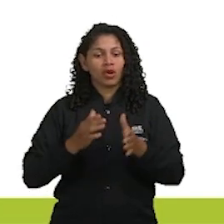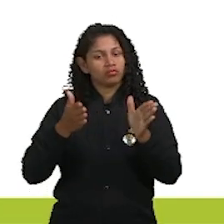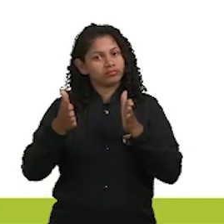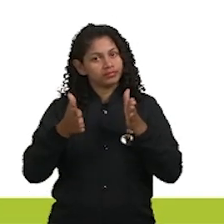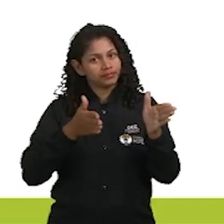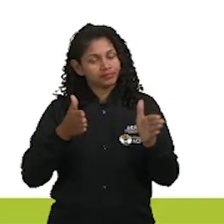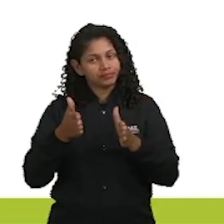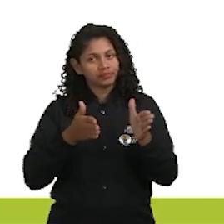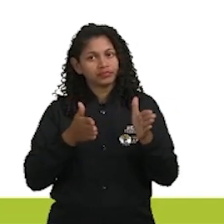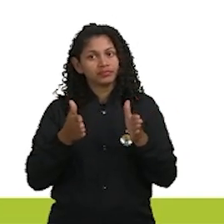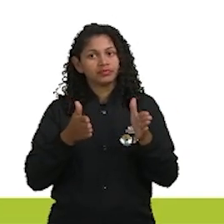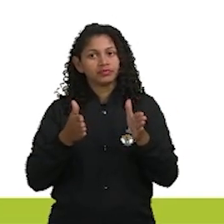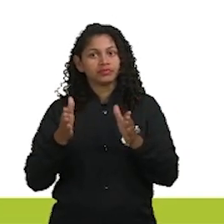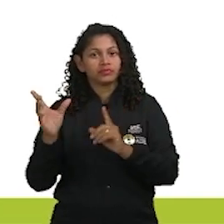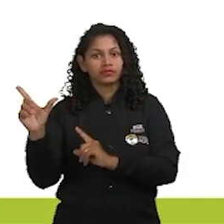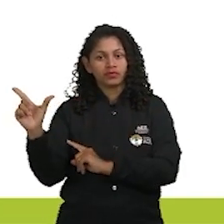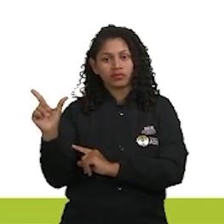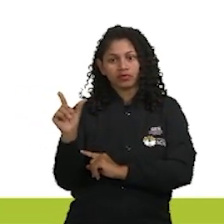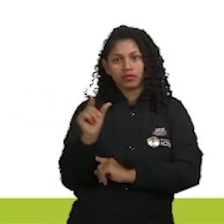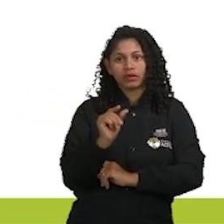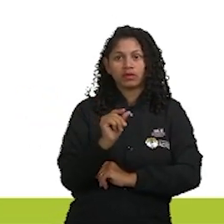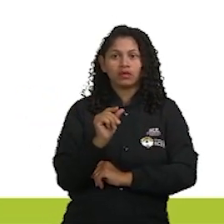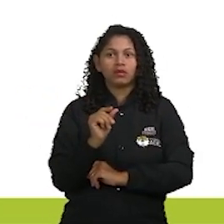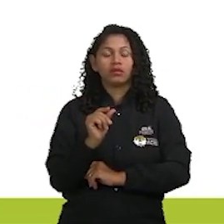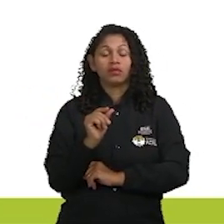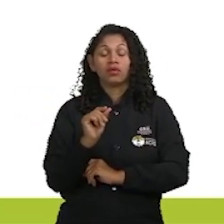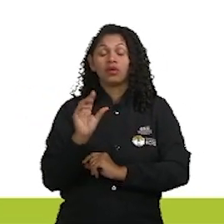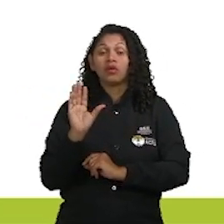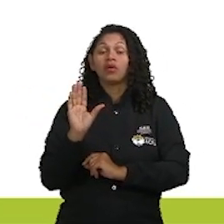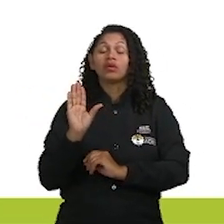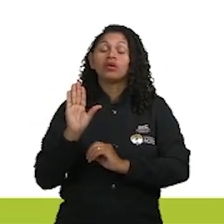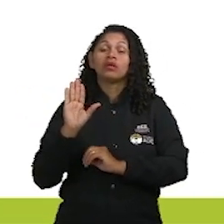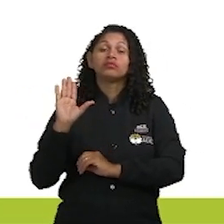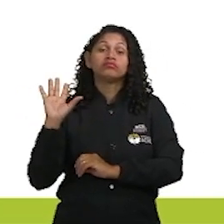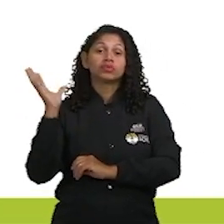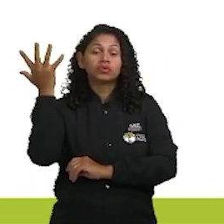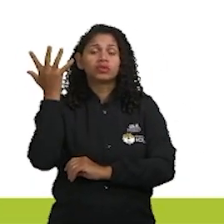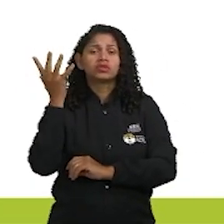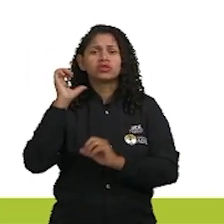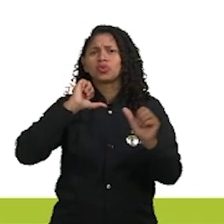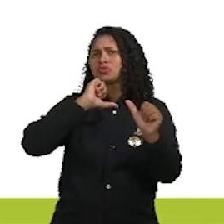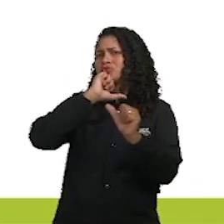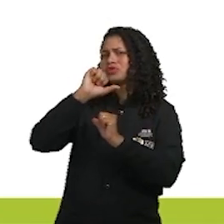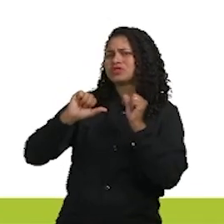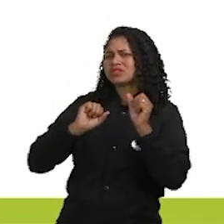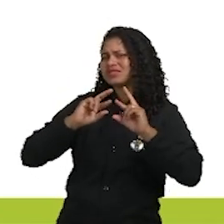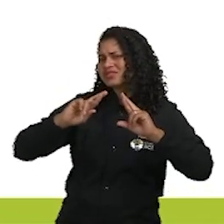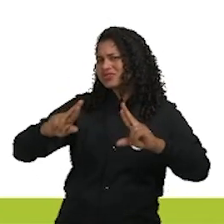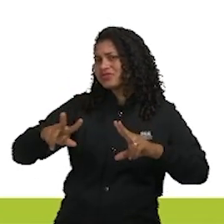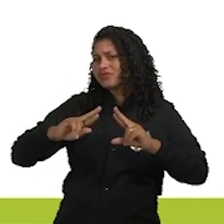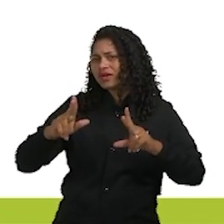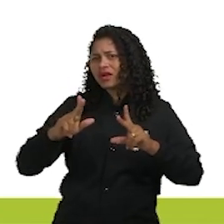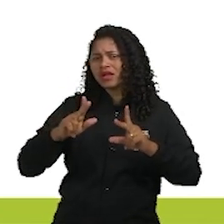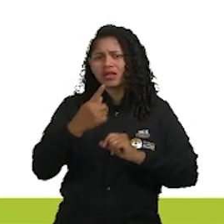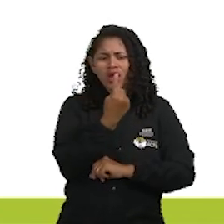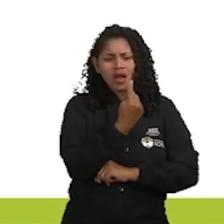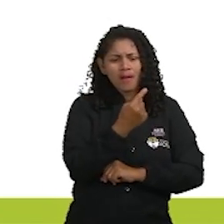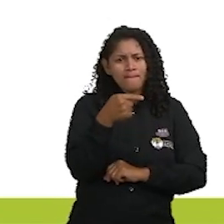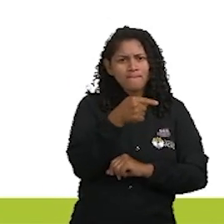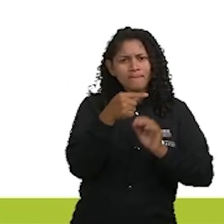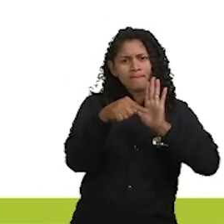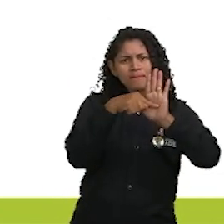ele é considerado redução. Quando aconteceu o oposto, ele está no número -1, ele